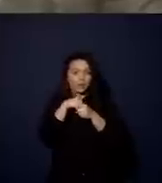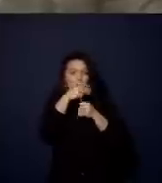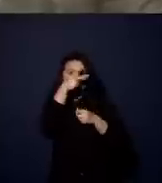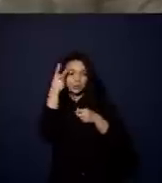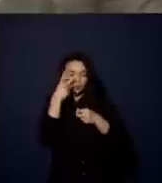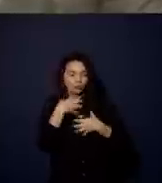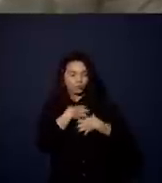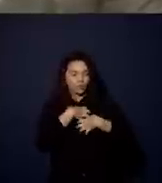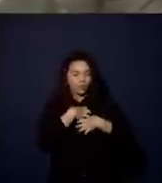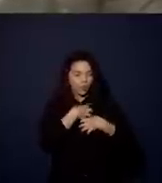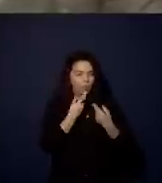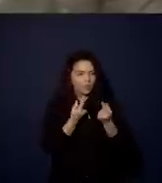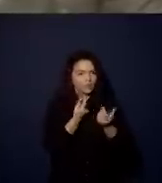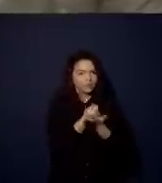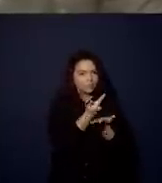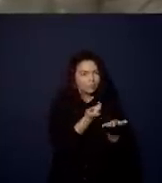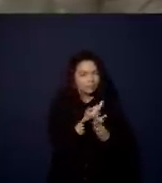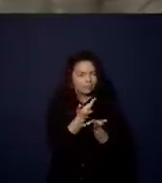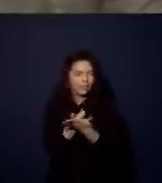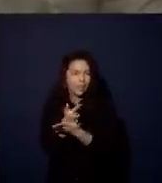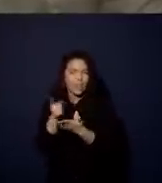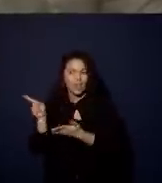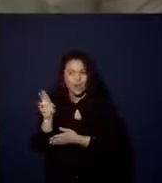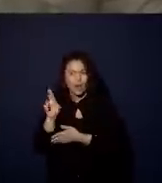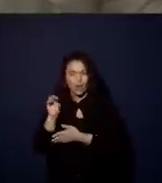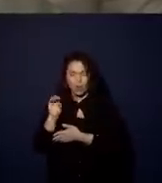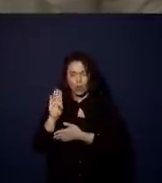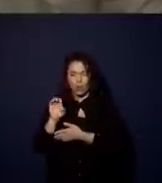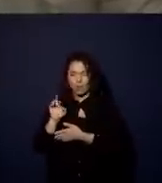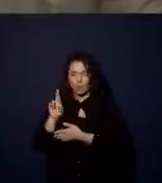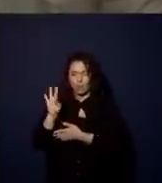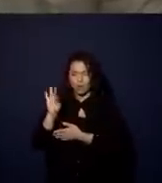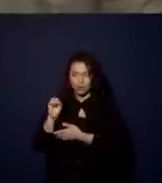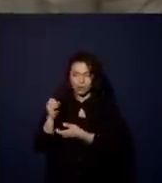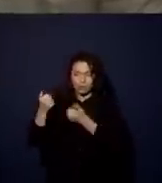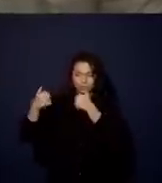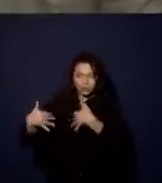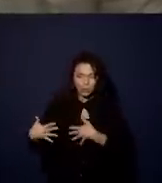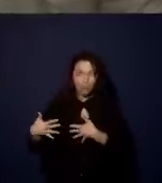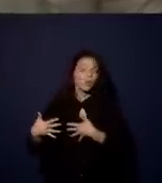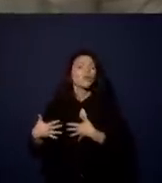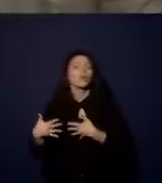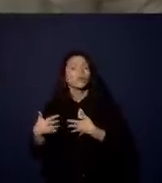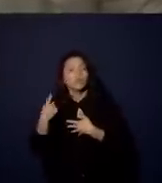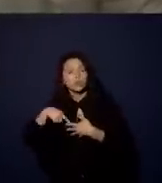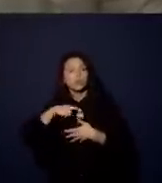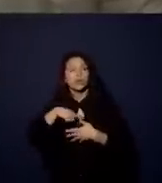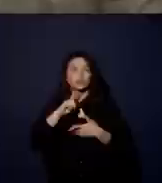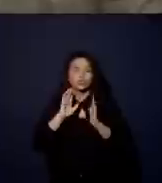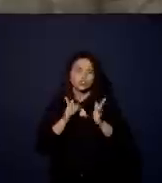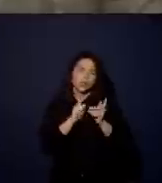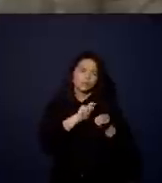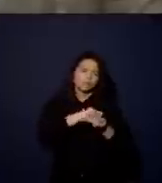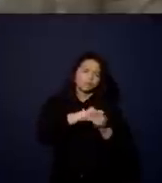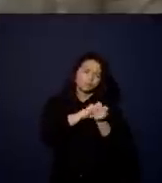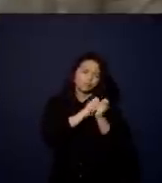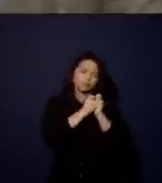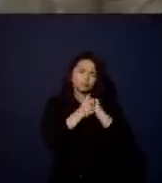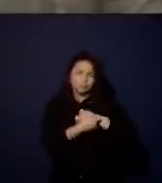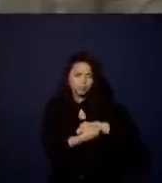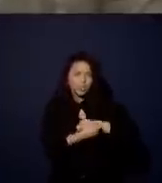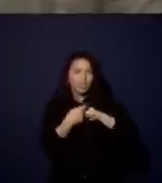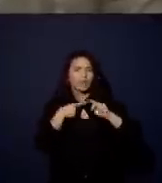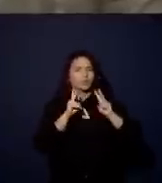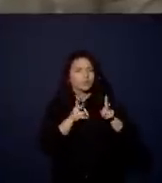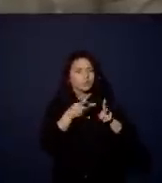é o Roberto citou que a gente também vem adotando já a bastante tempo né eu falo muito do